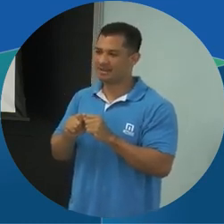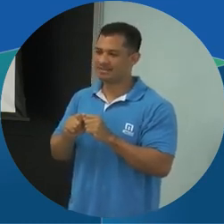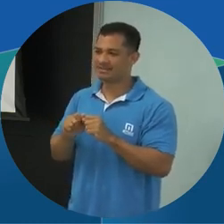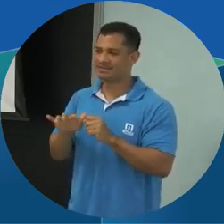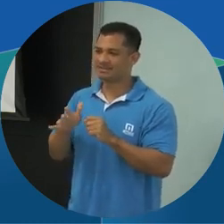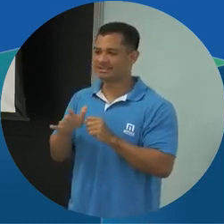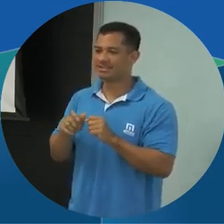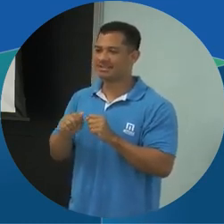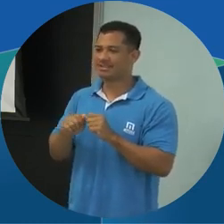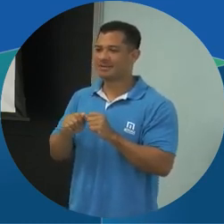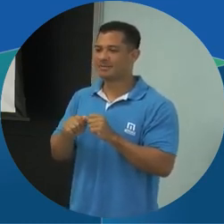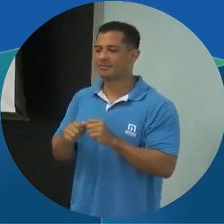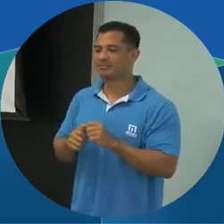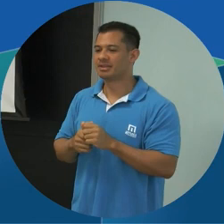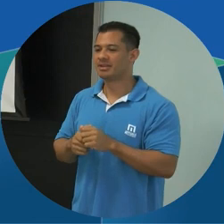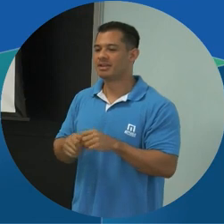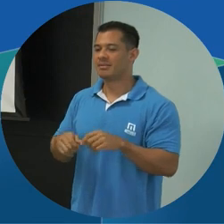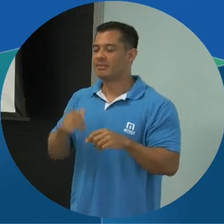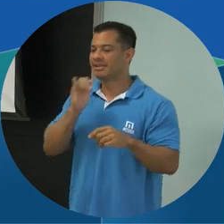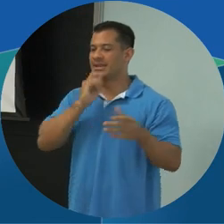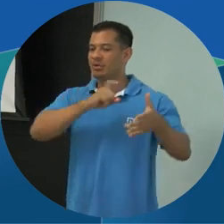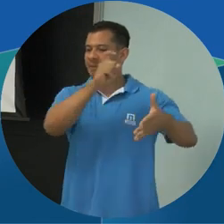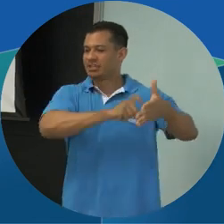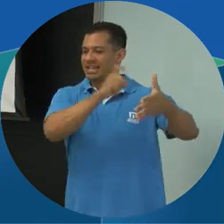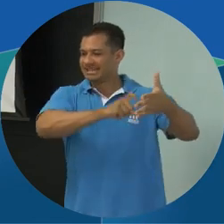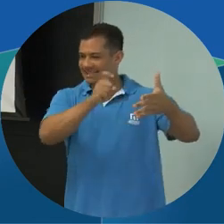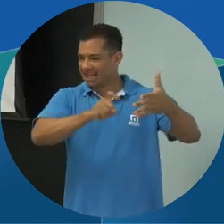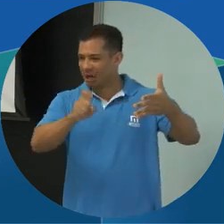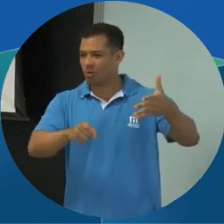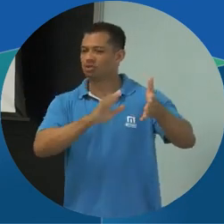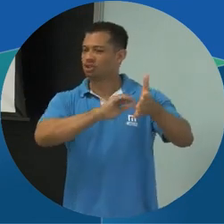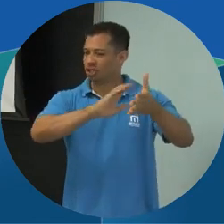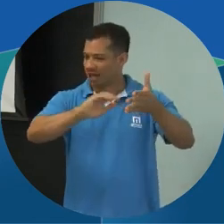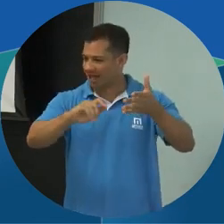remoção de pichações, remoção